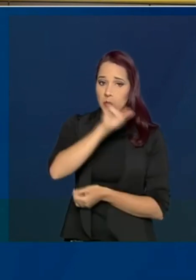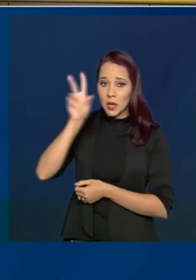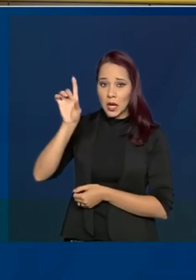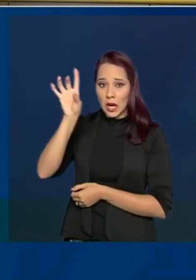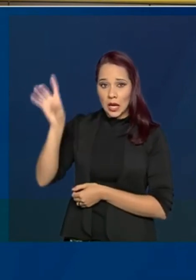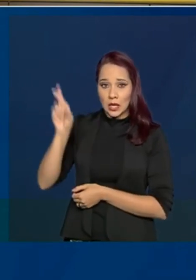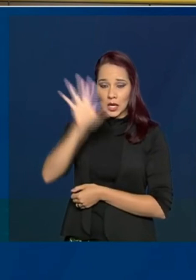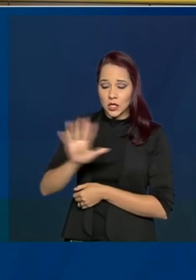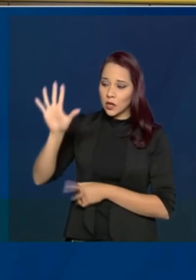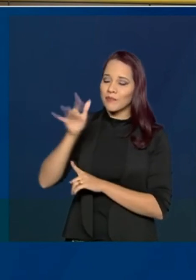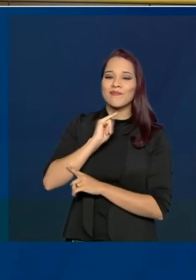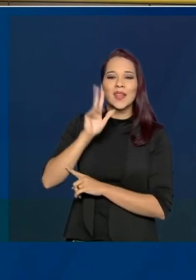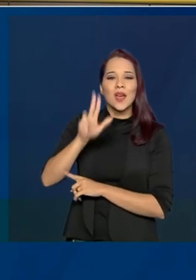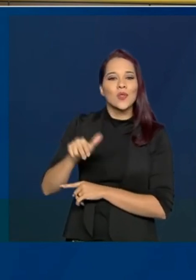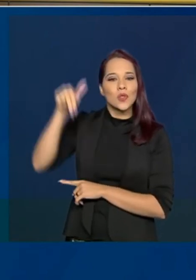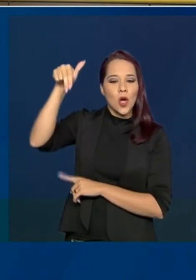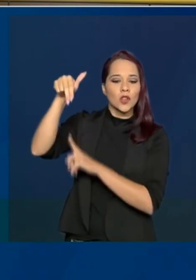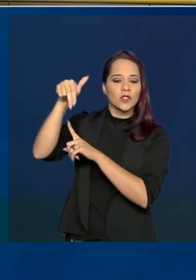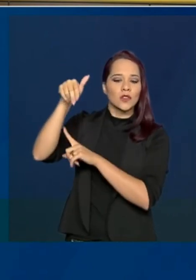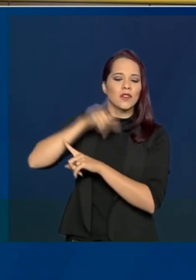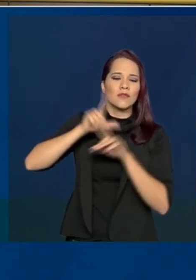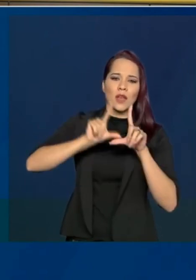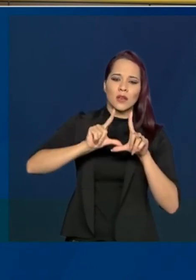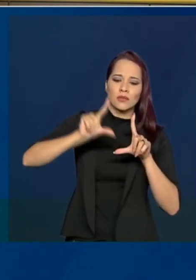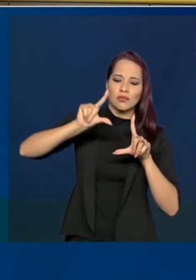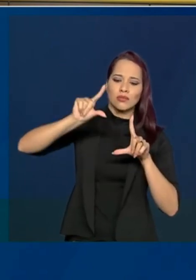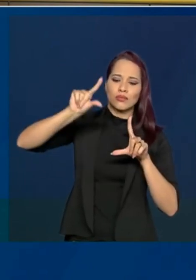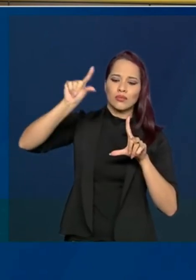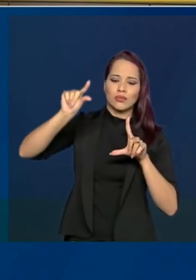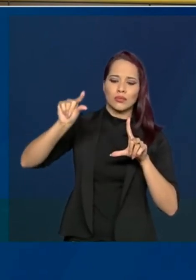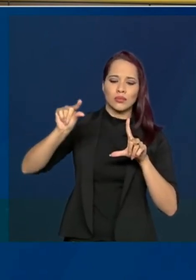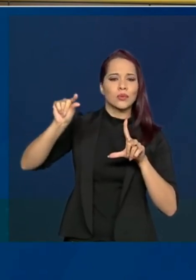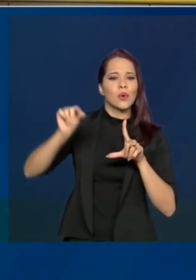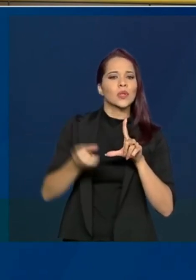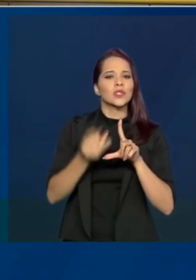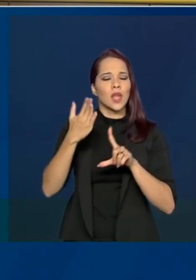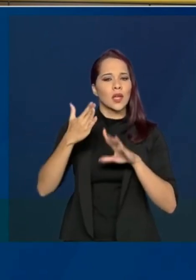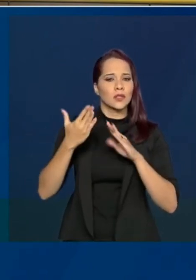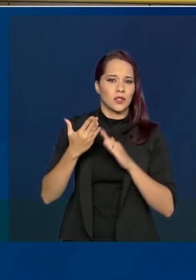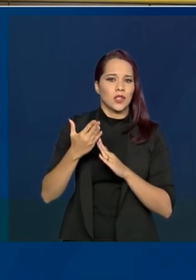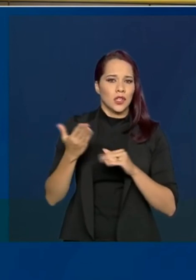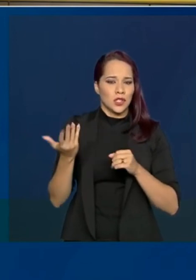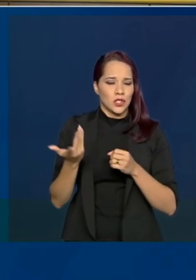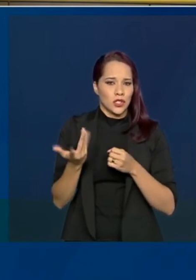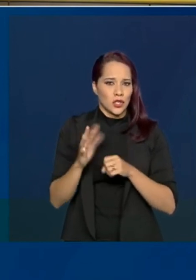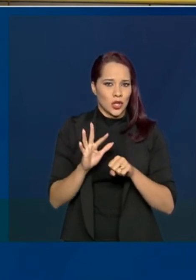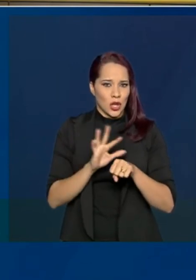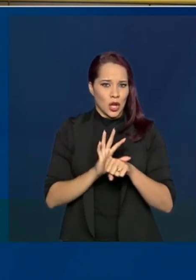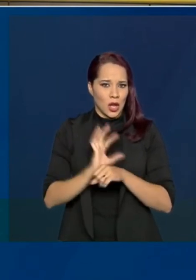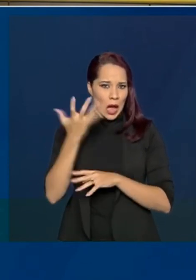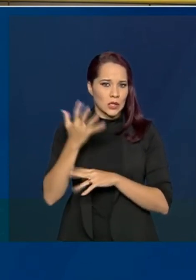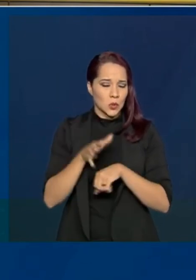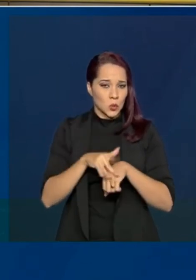Por exemplo, região norte a gente vê uma curva bem estável de casos e uma redução que